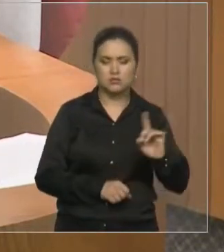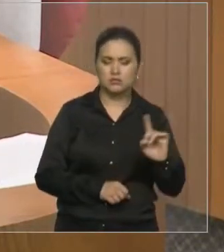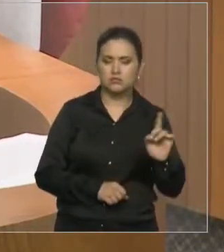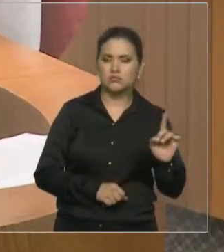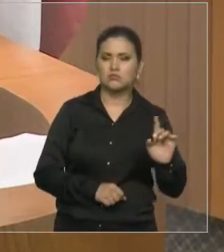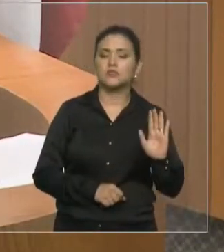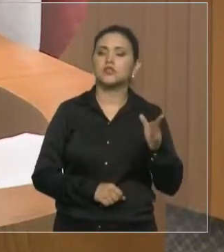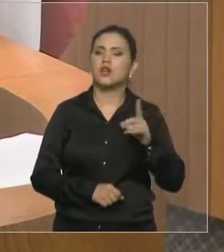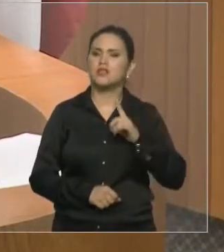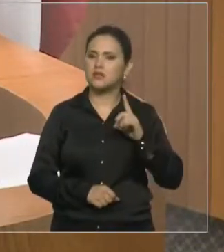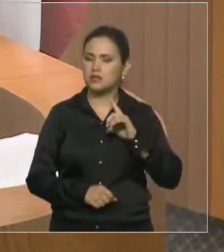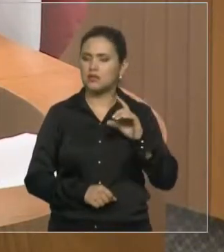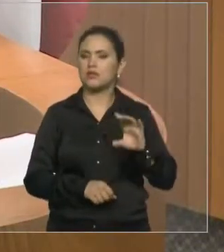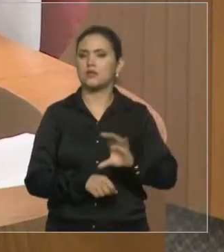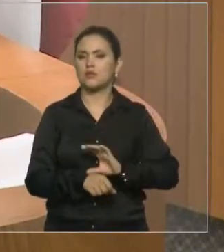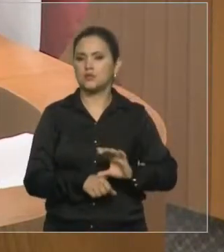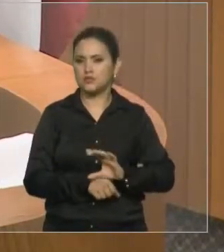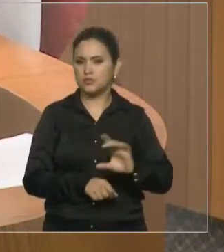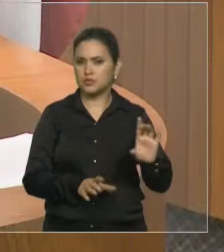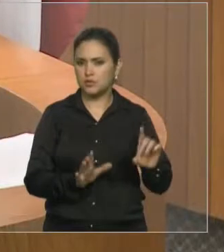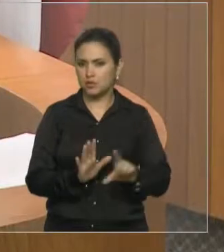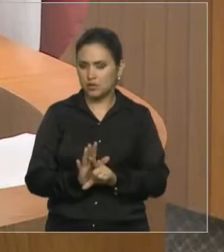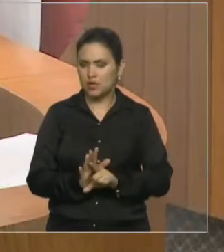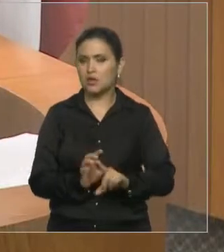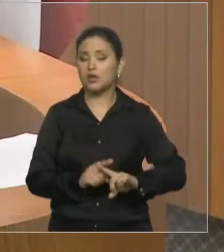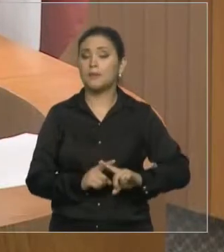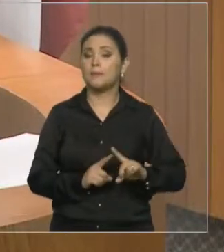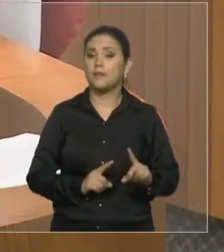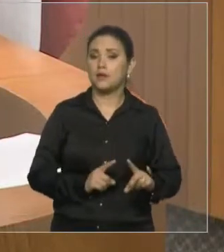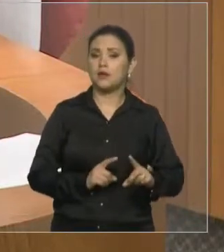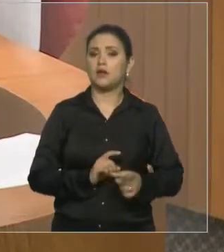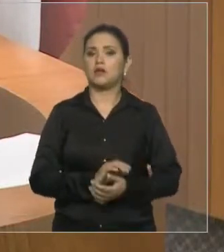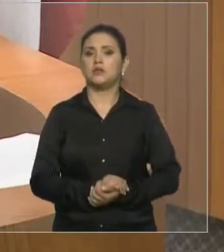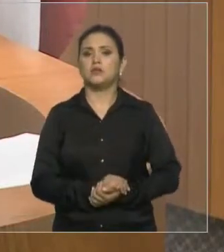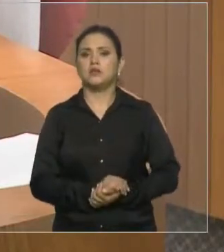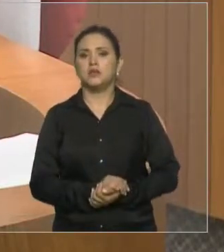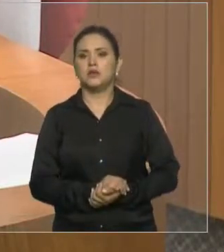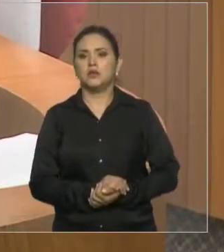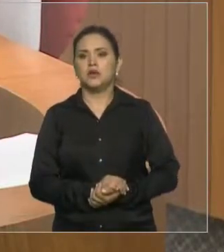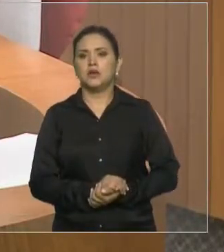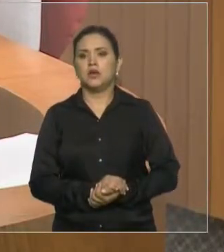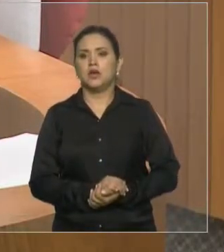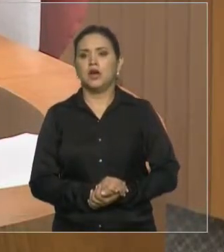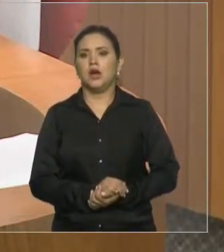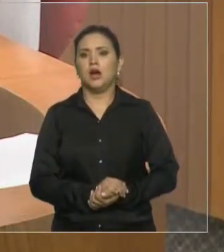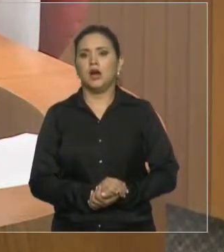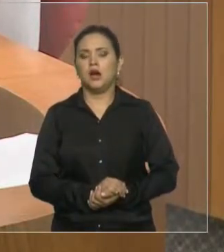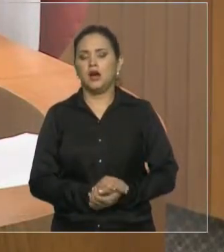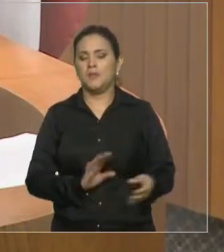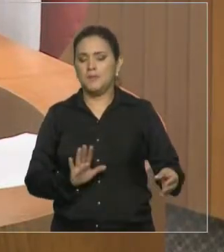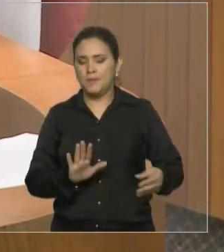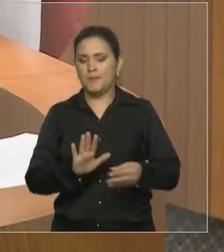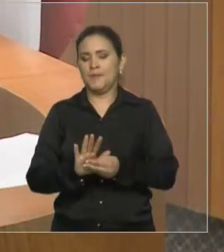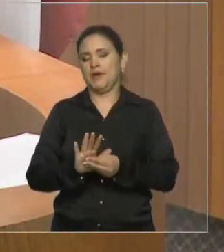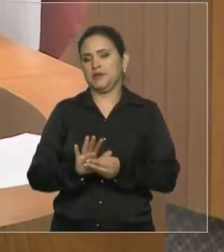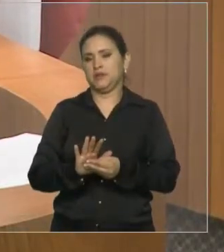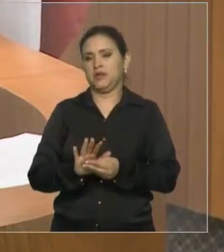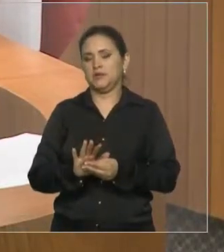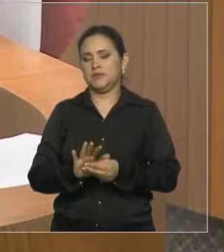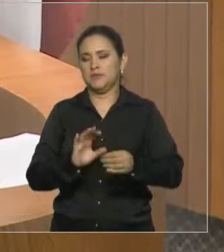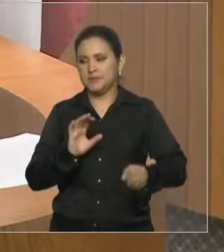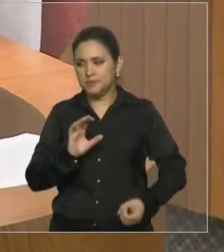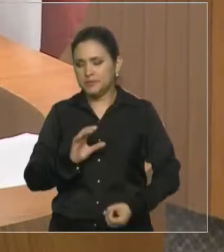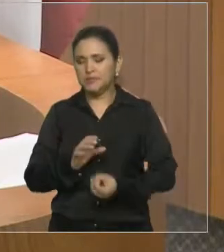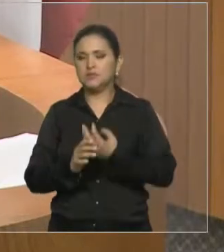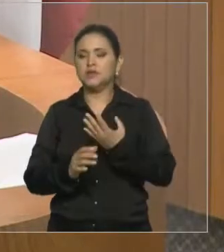já tem na nossa constituição mas para a própria emenda constitucional que nasce a partir de uma a